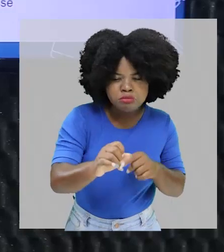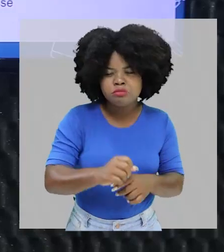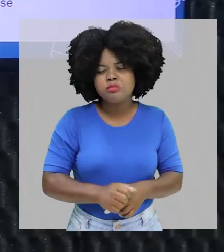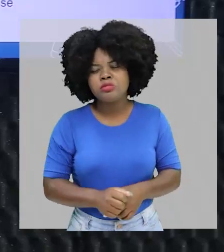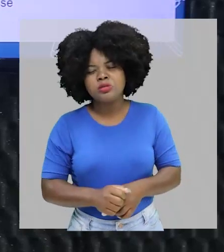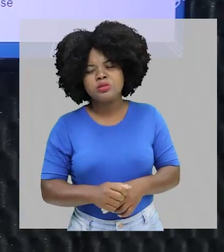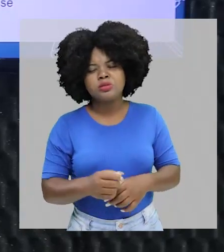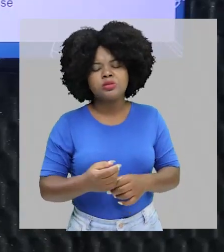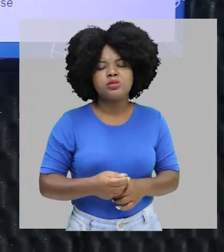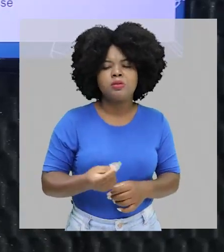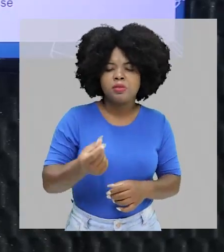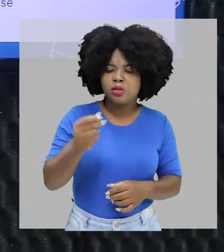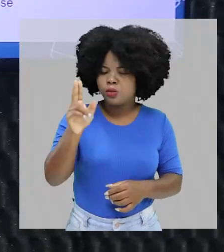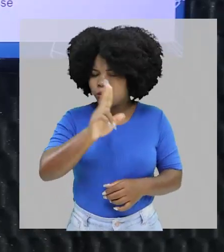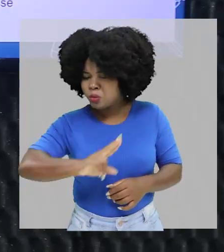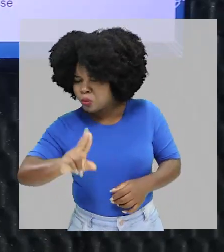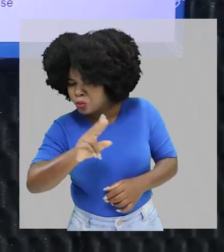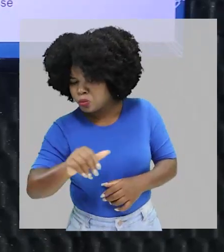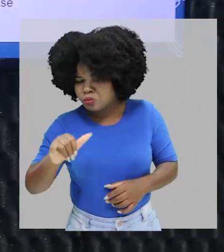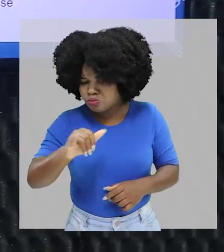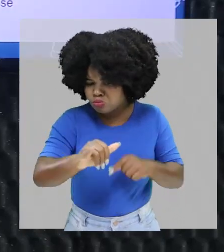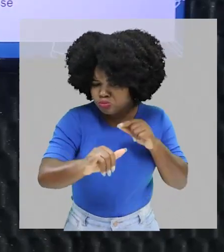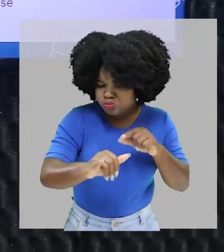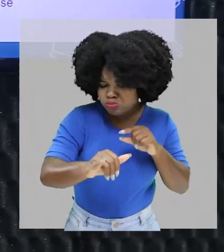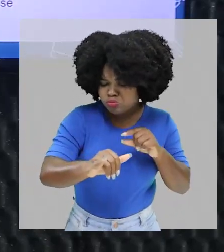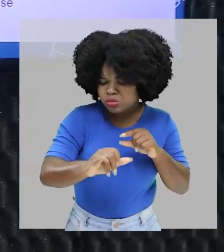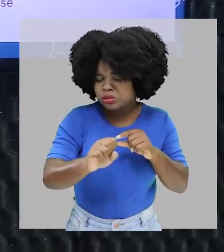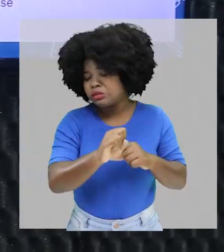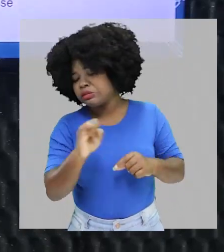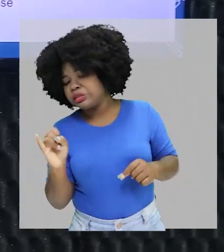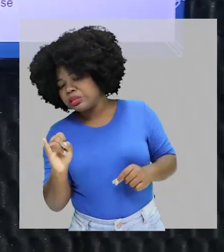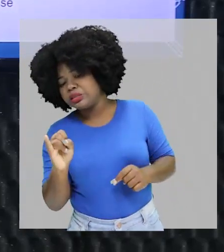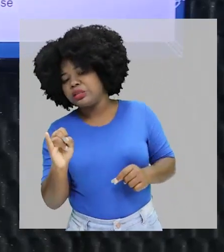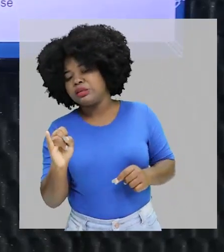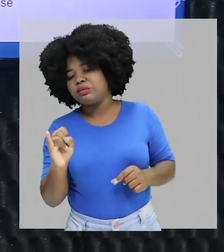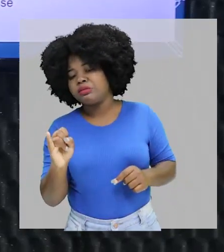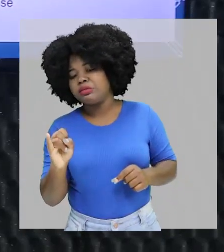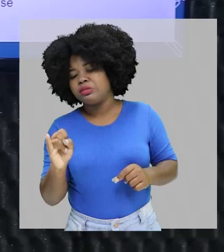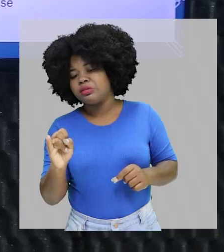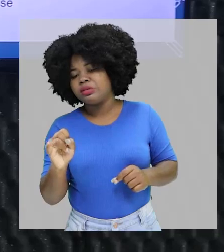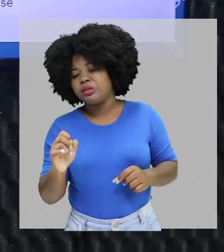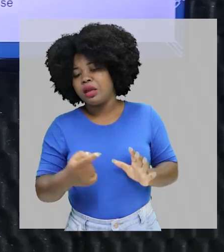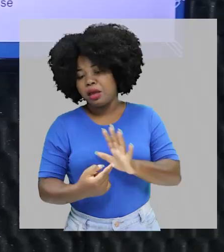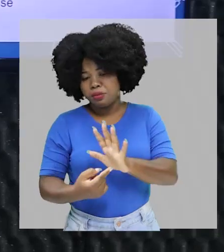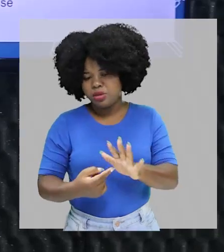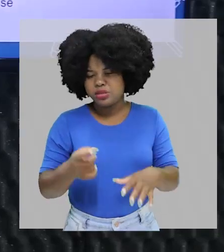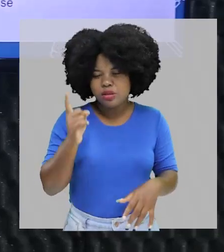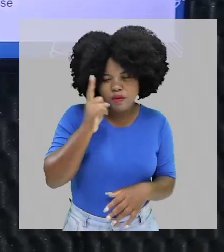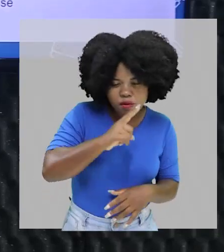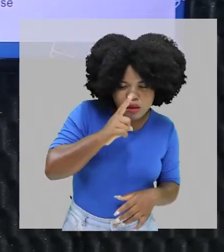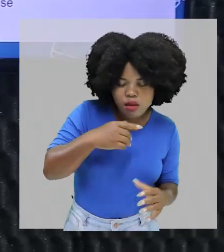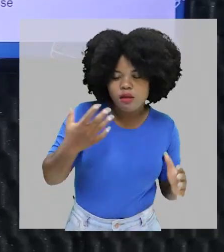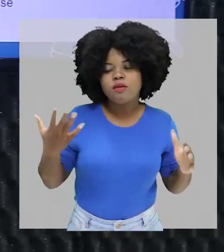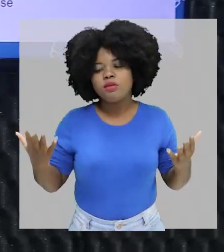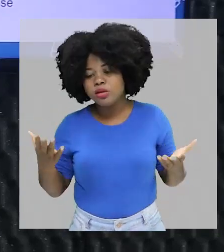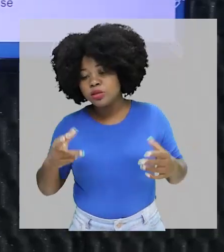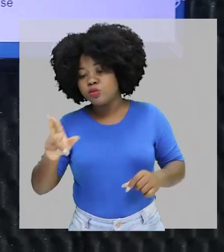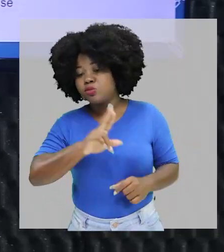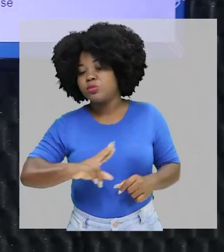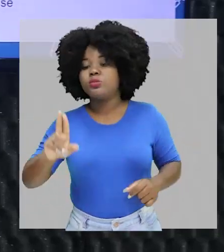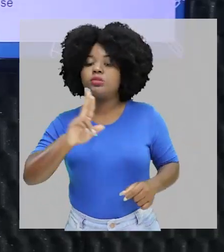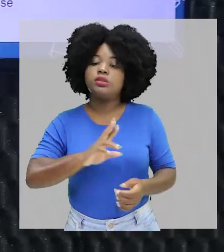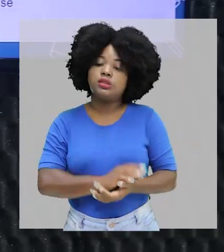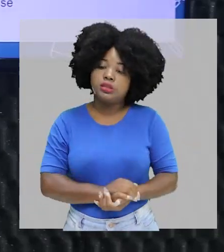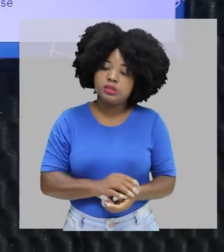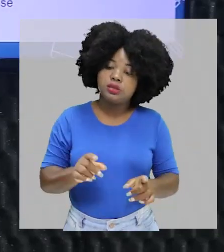uso desse equipamento, se esse equipamento em alguns pontos está apresentando falhas. Então nós vamos utilizar também